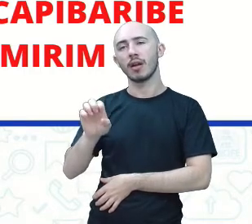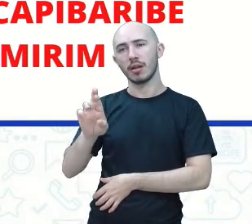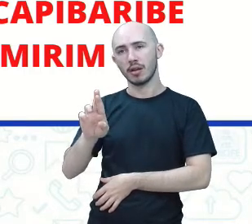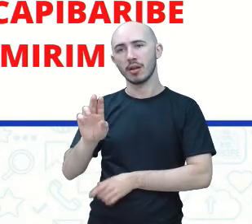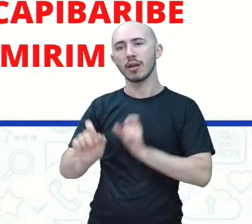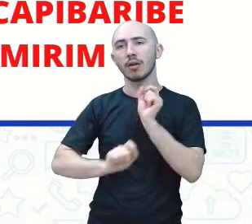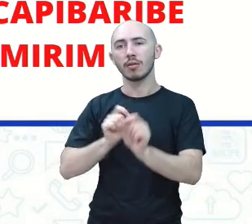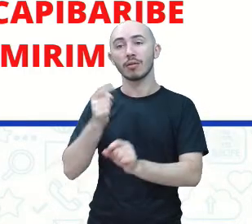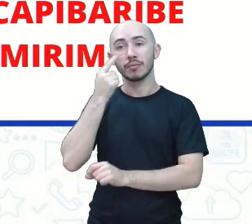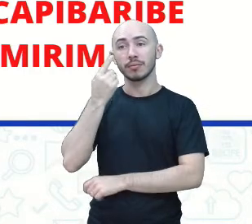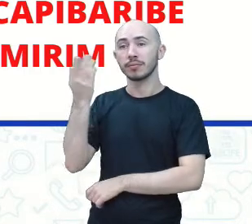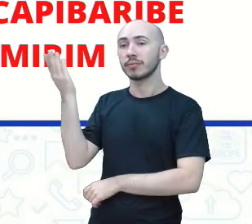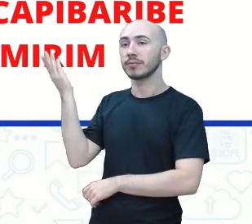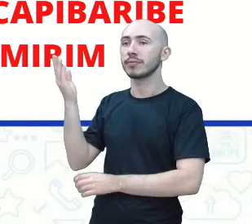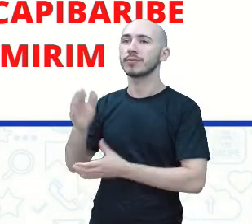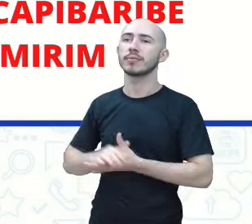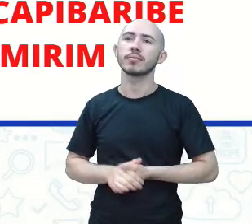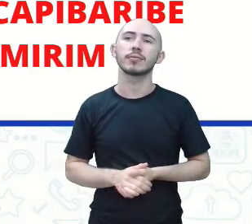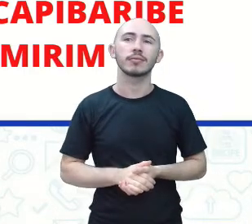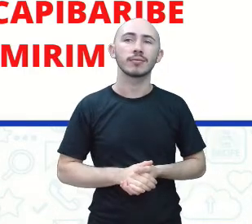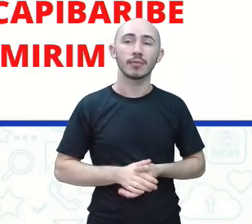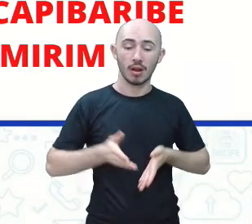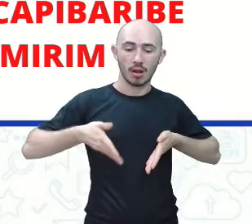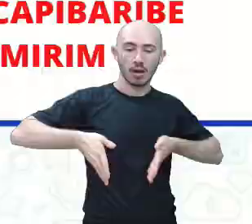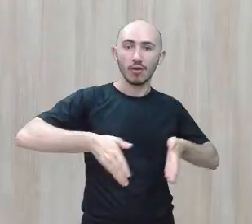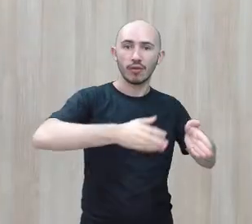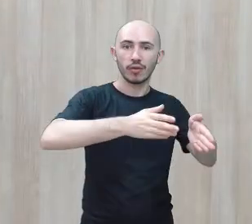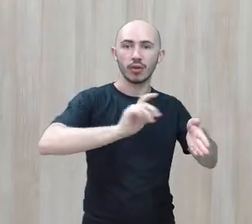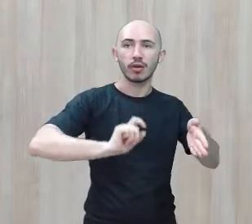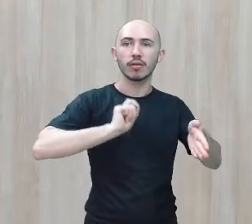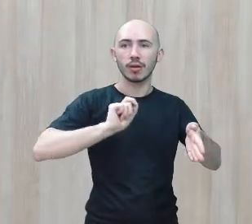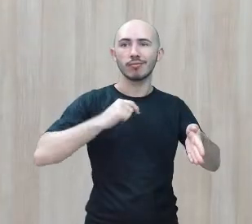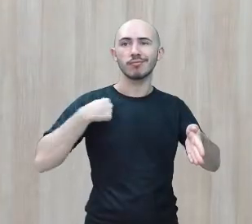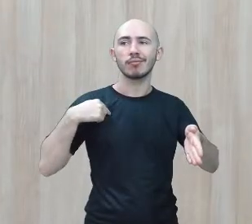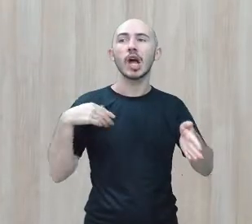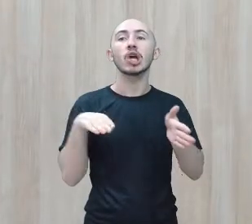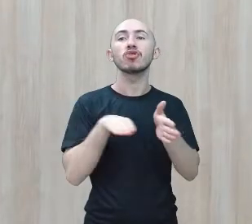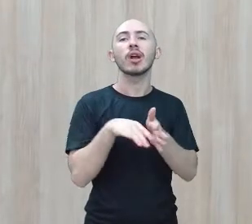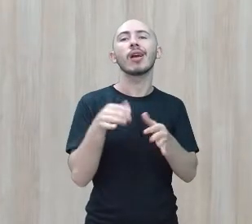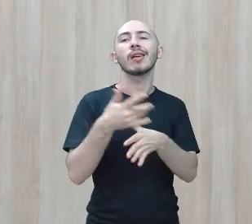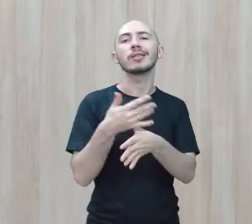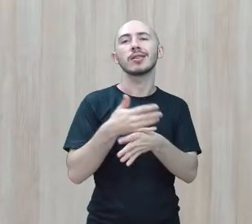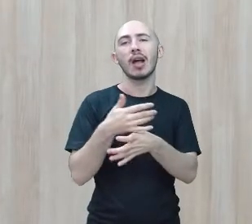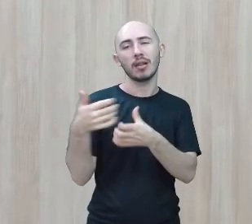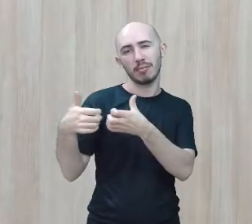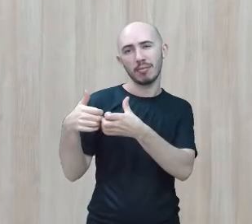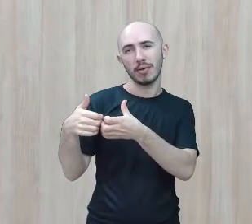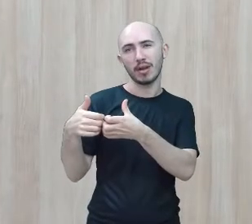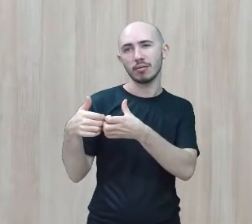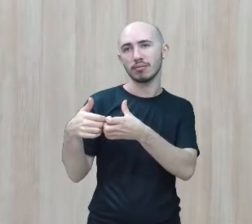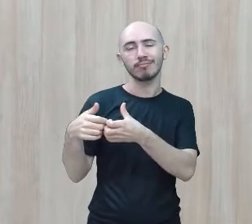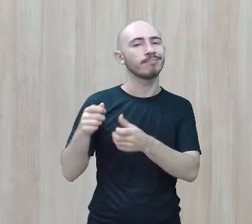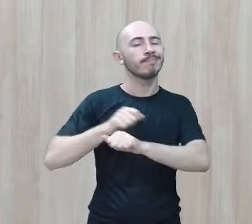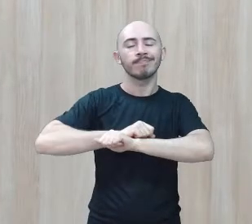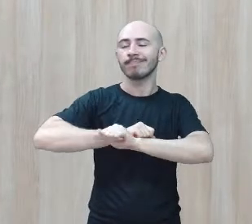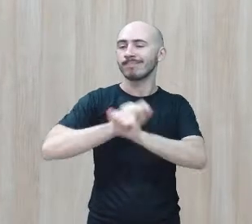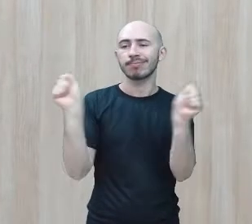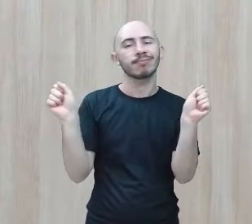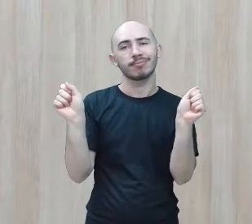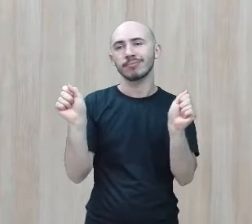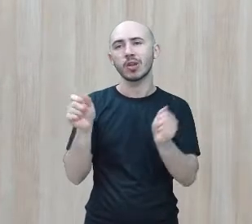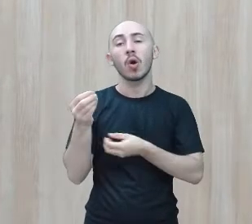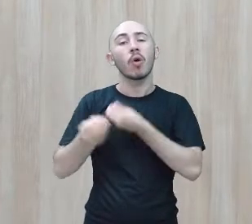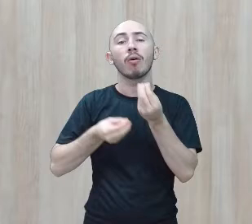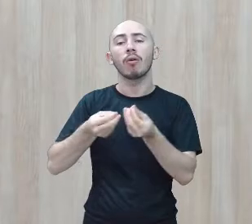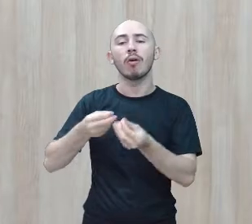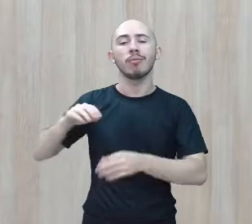olha a questão. Essa via de acesso à cidade vizinha, impossível. Como é que vai se